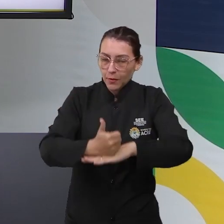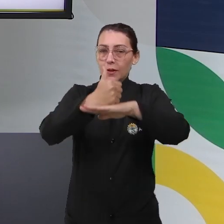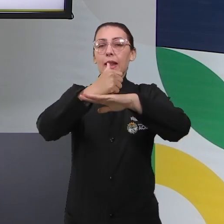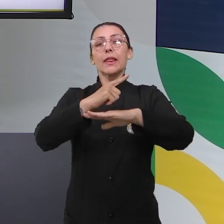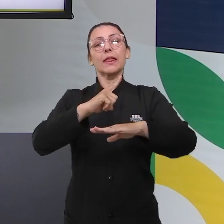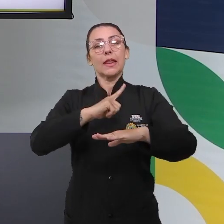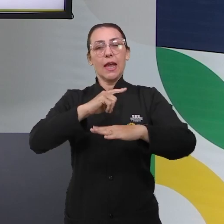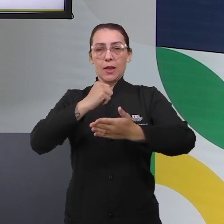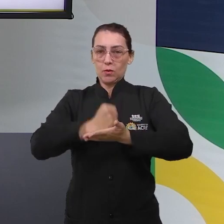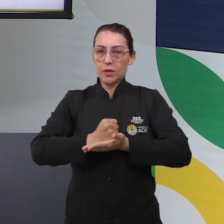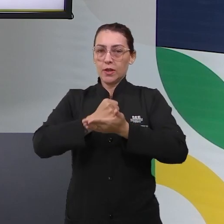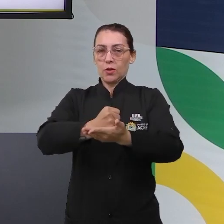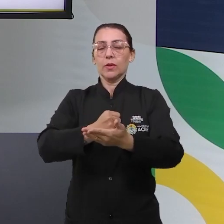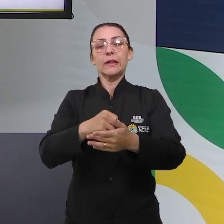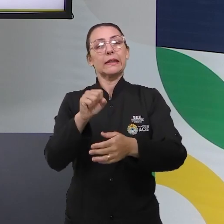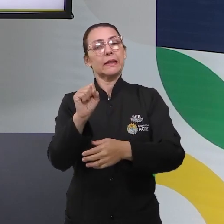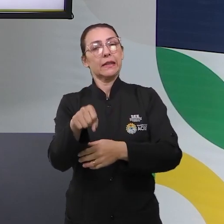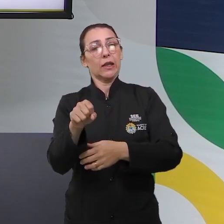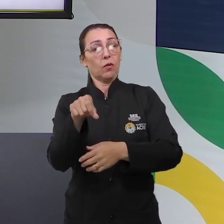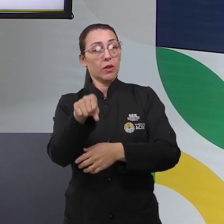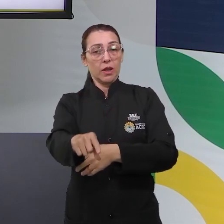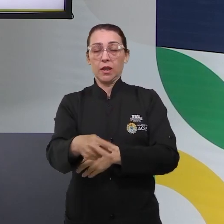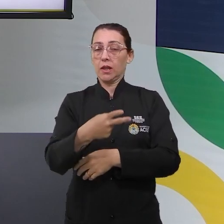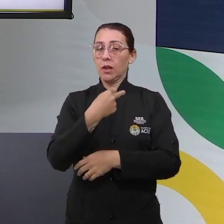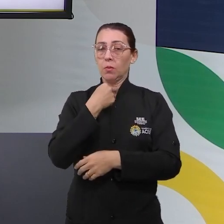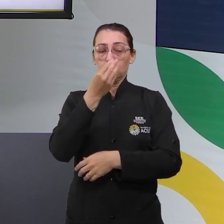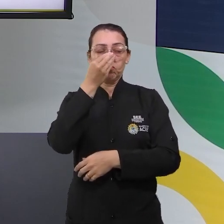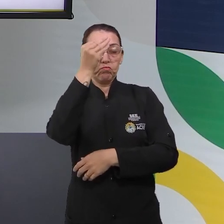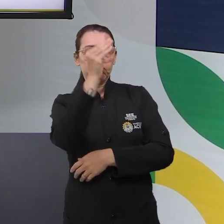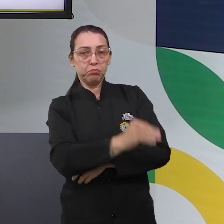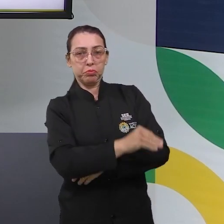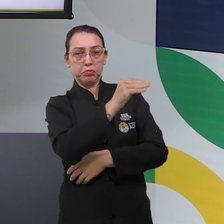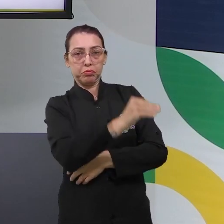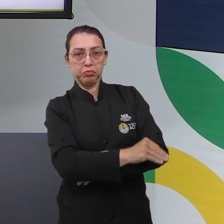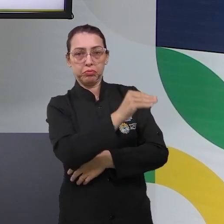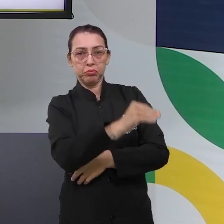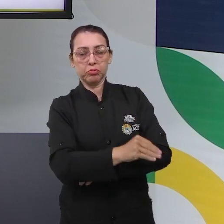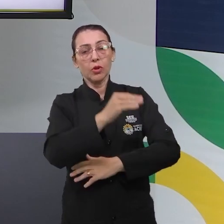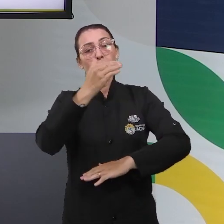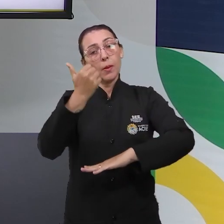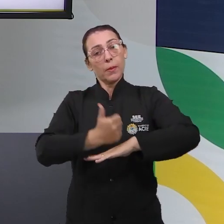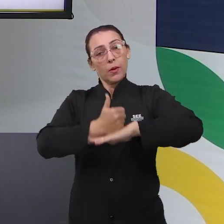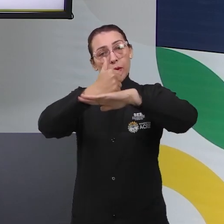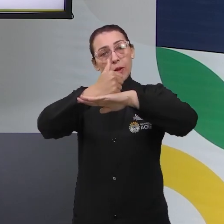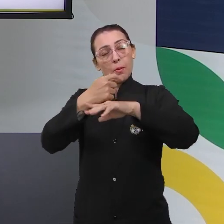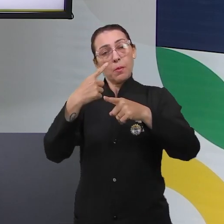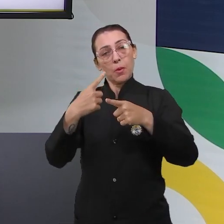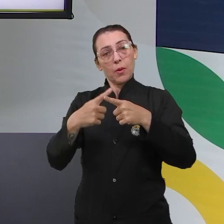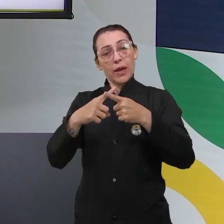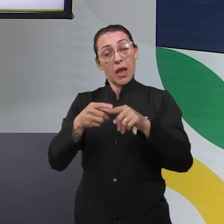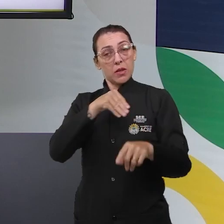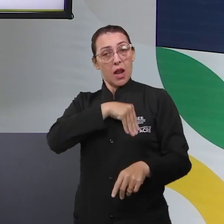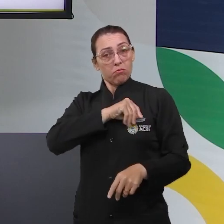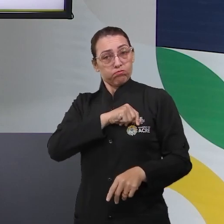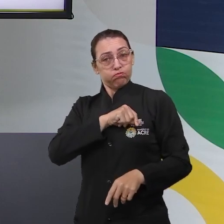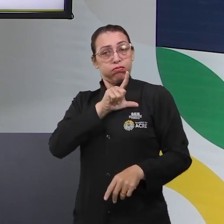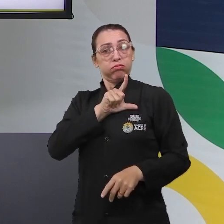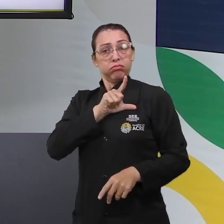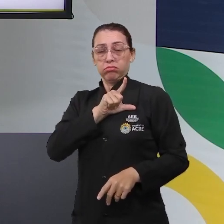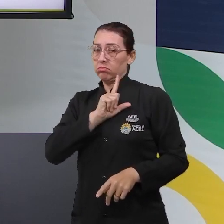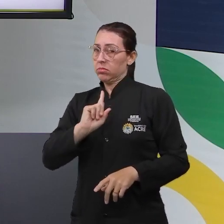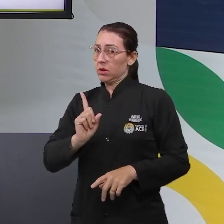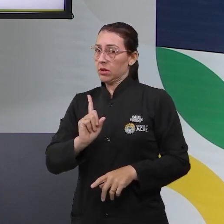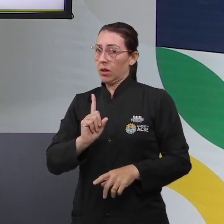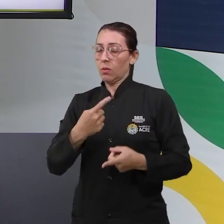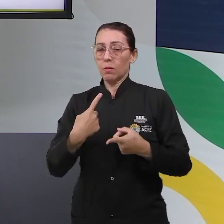suas contribuições. E você não pode menosprezar uma profissão por uma questão salarial. Muitas